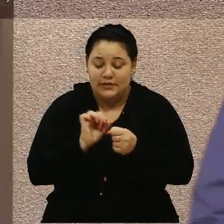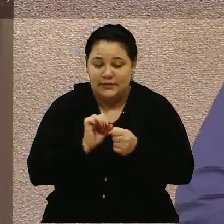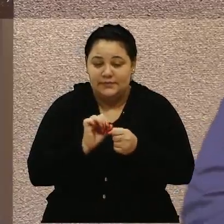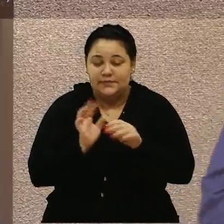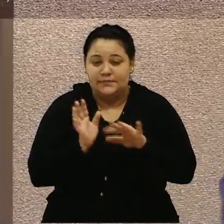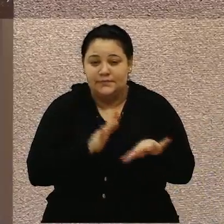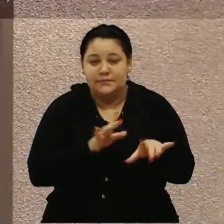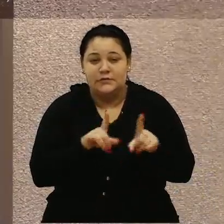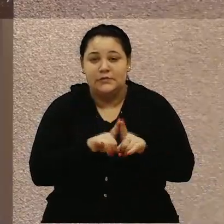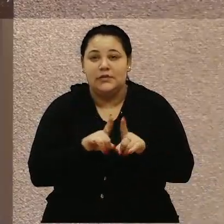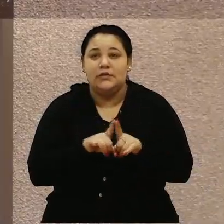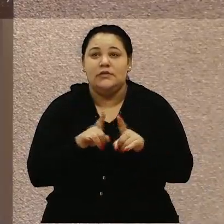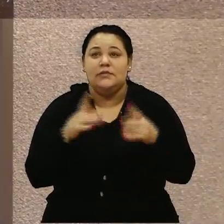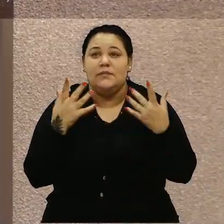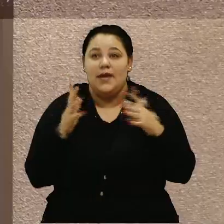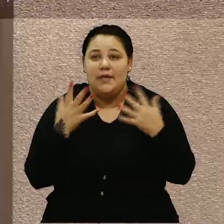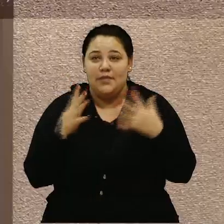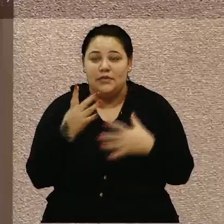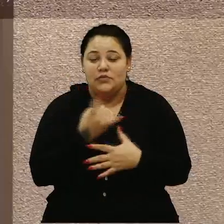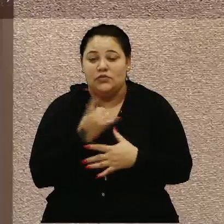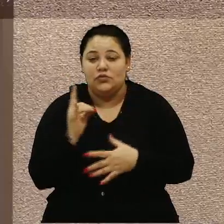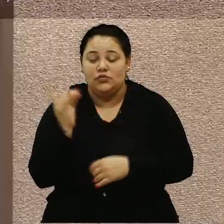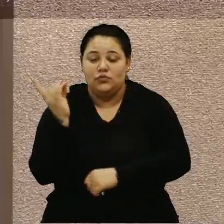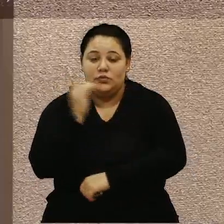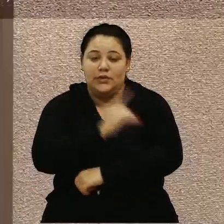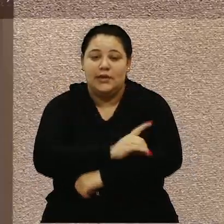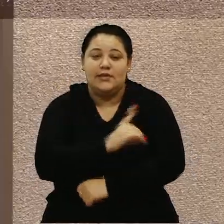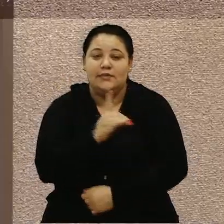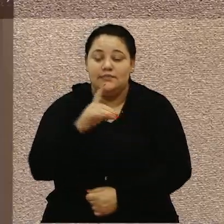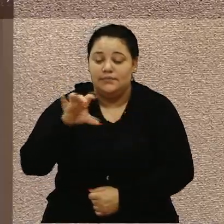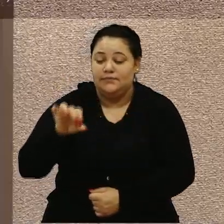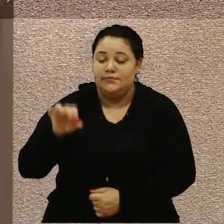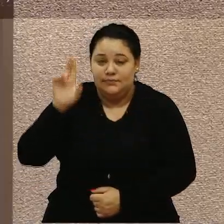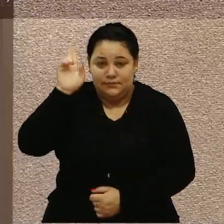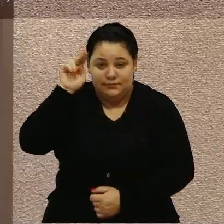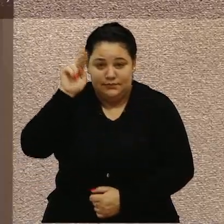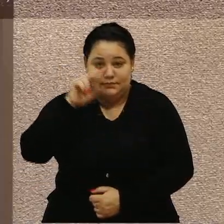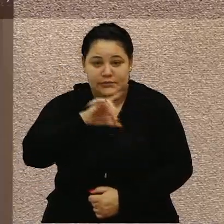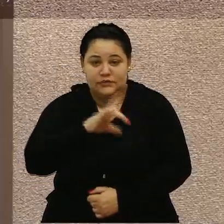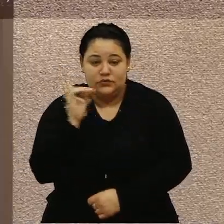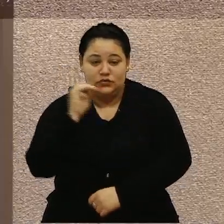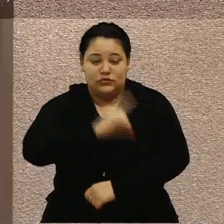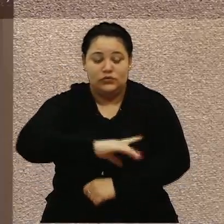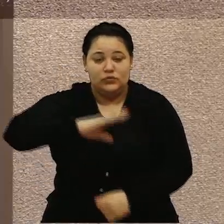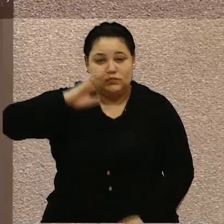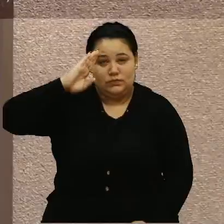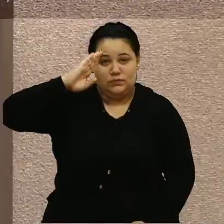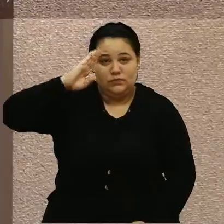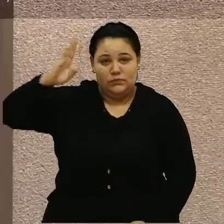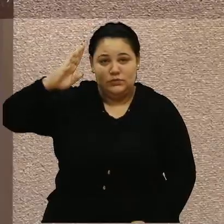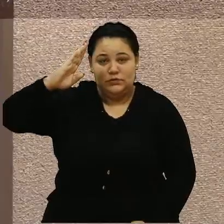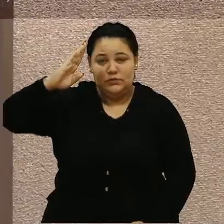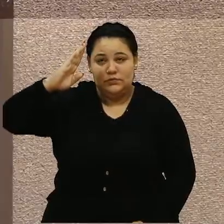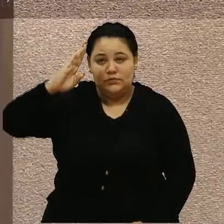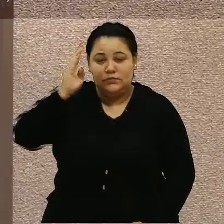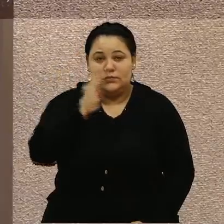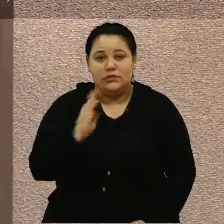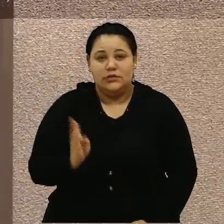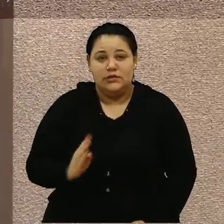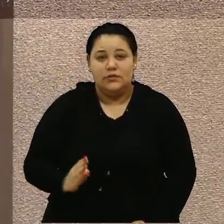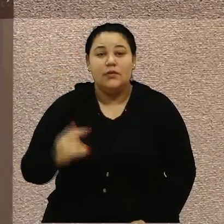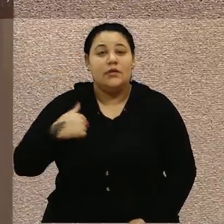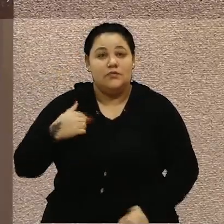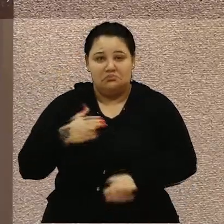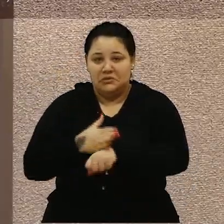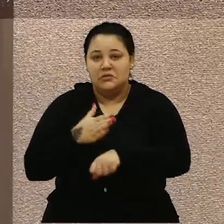congratulações. No último dia 19 de abril, ocorreu o Dia do Exército Brasileiro. Eu, como membro do Exército